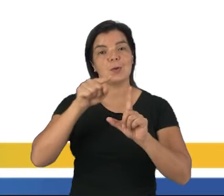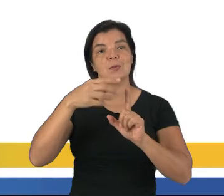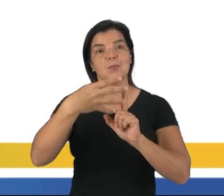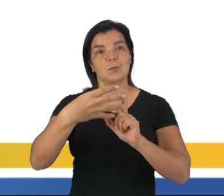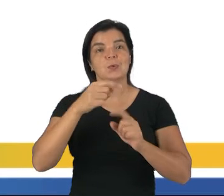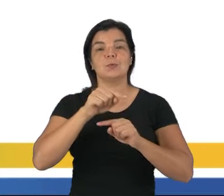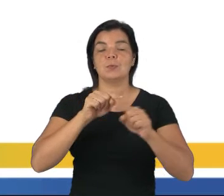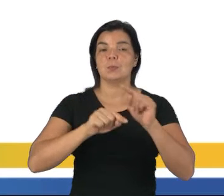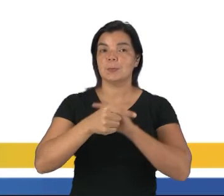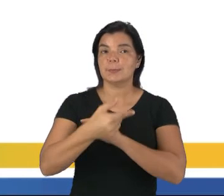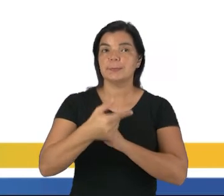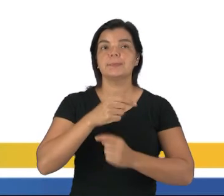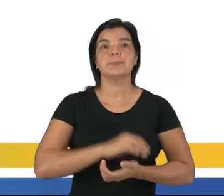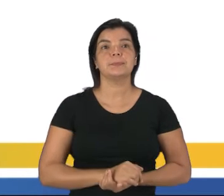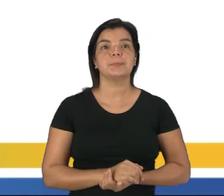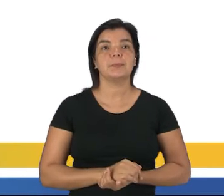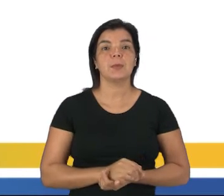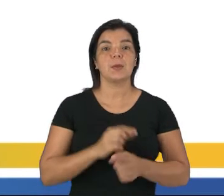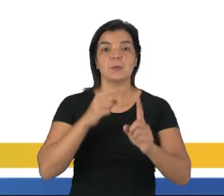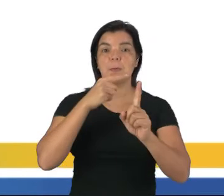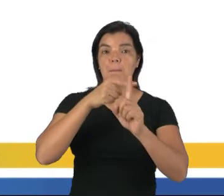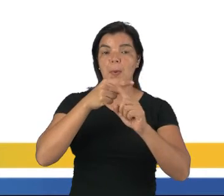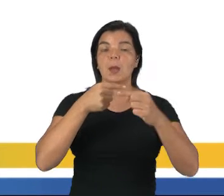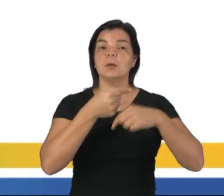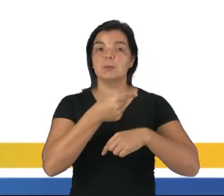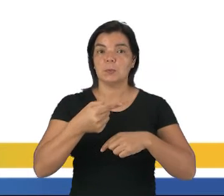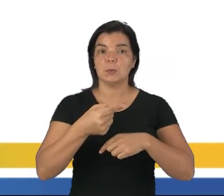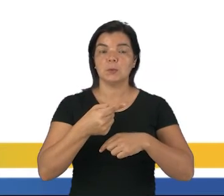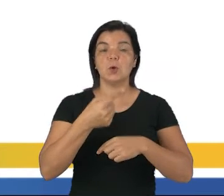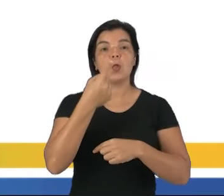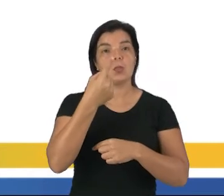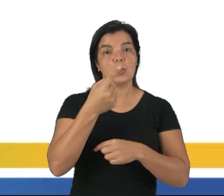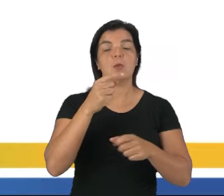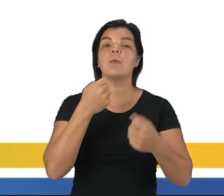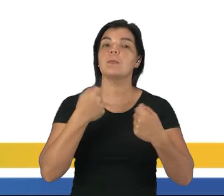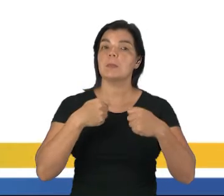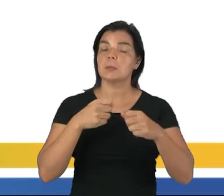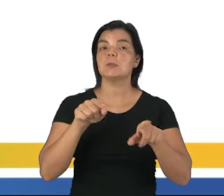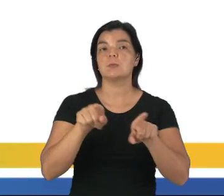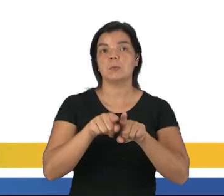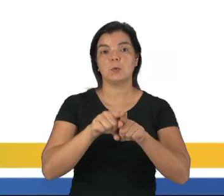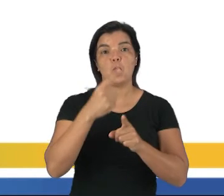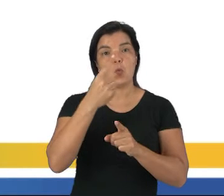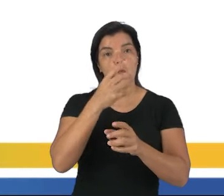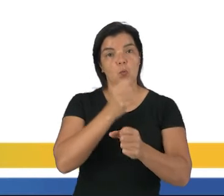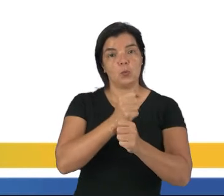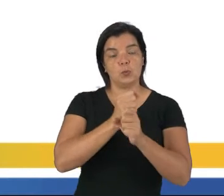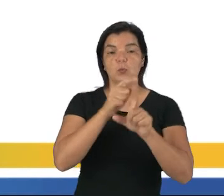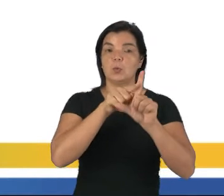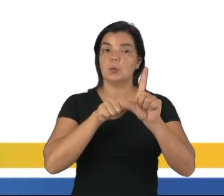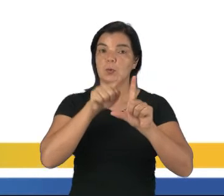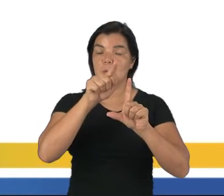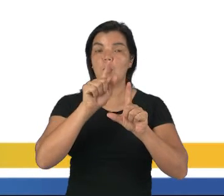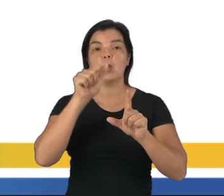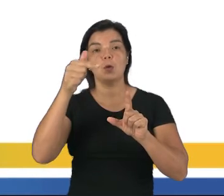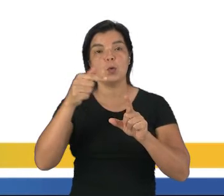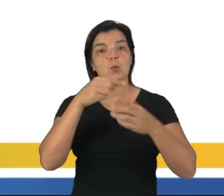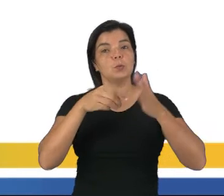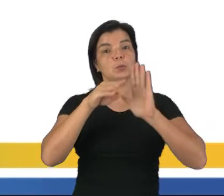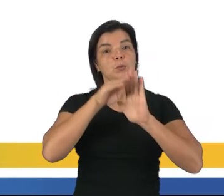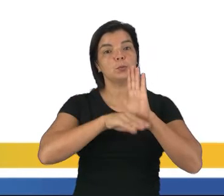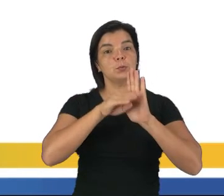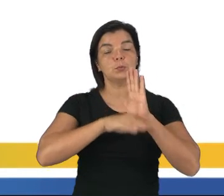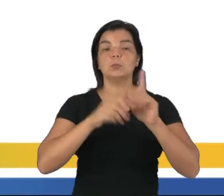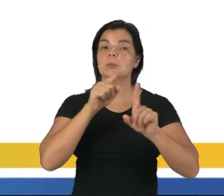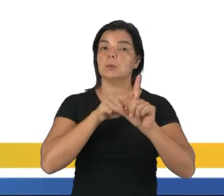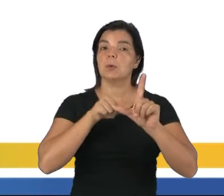4, dividido para 2. Esse mais, esse menos, indica dois caminhos que eu tenho que seguir. Um somando a raiz e o outro subtraindo a